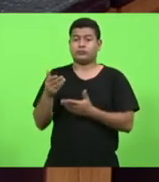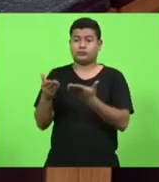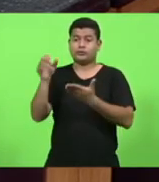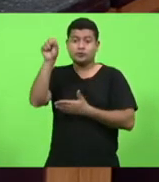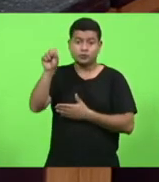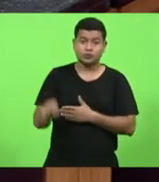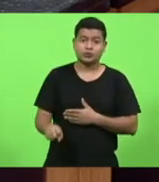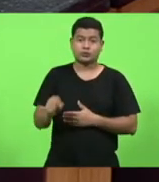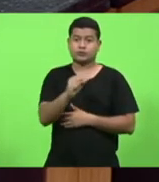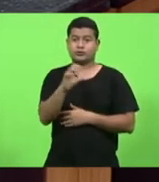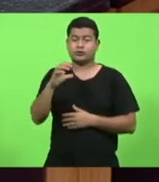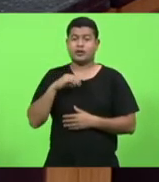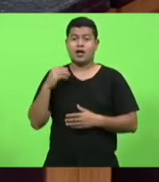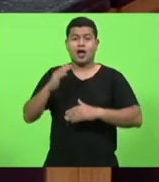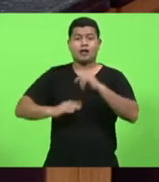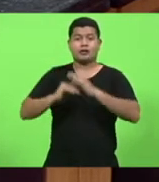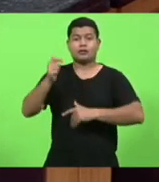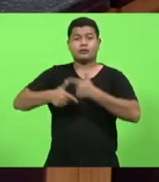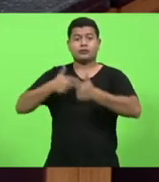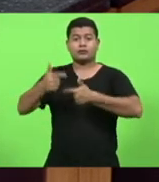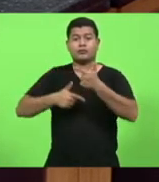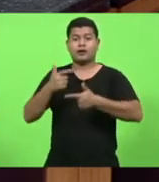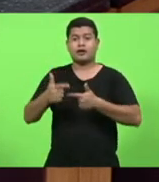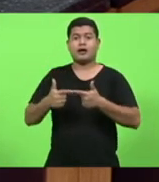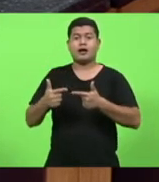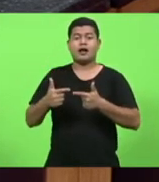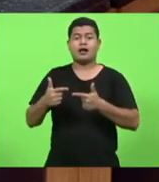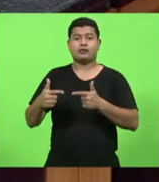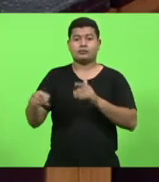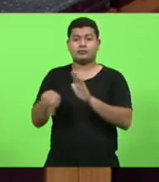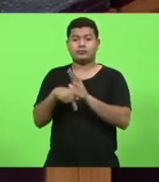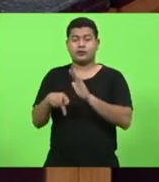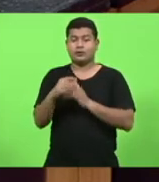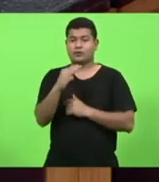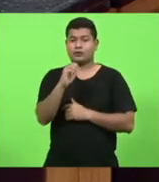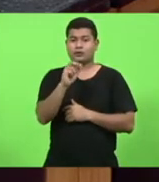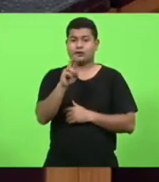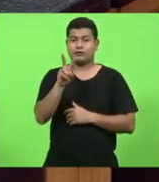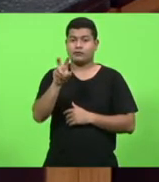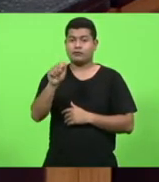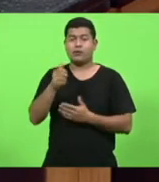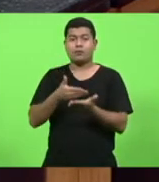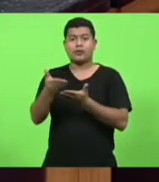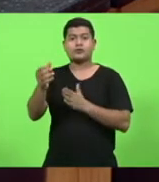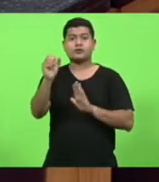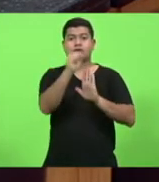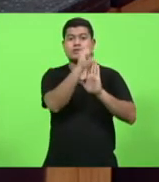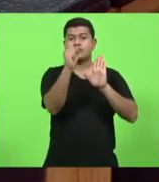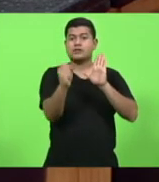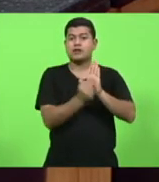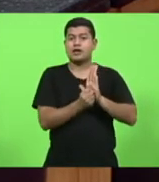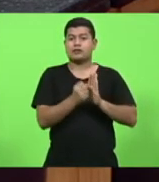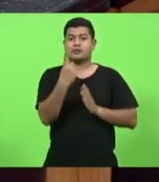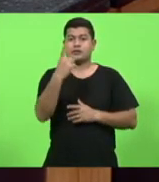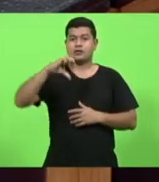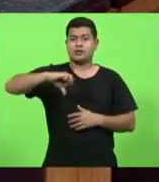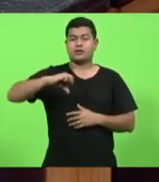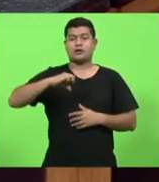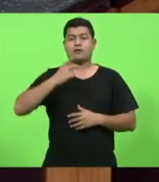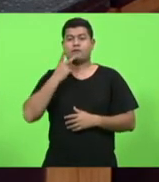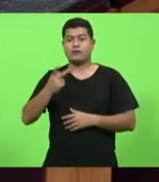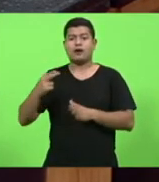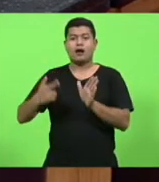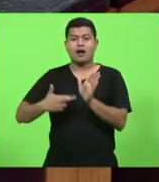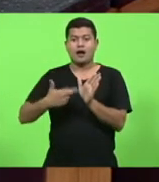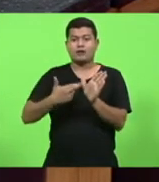atividades carboníferas, colegas, começaram no século XIX. Ao citar a ferrovia Dona Tereza Cristina,